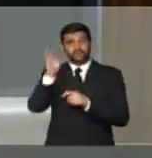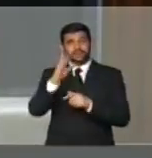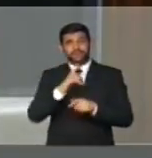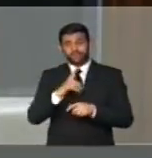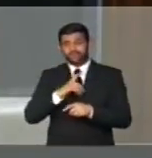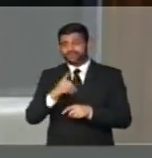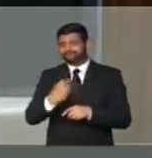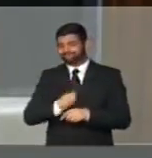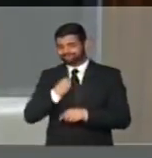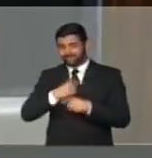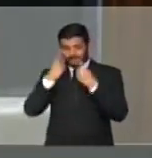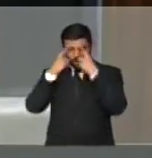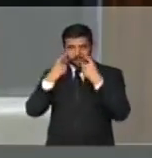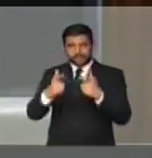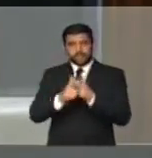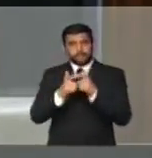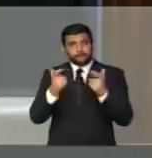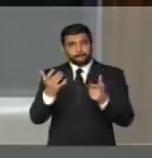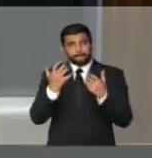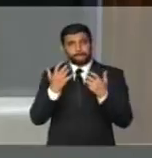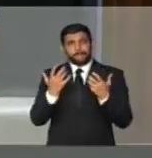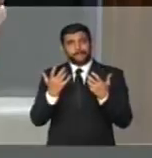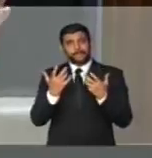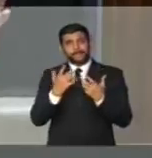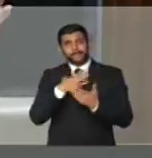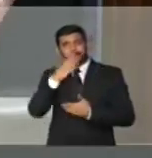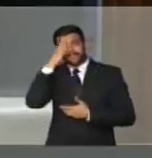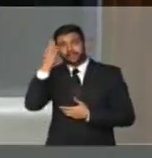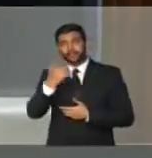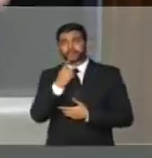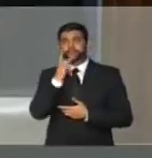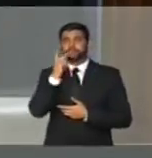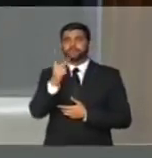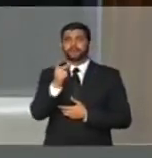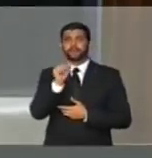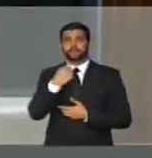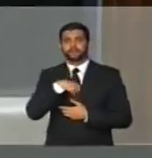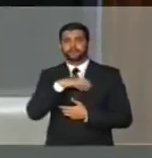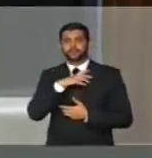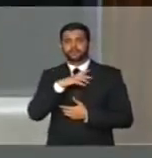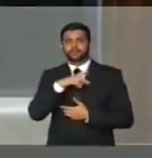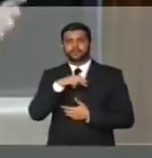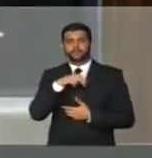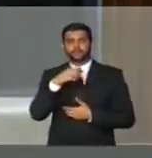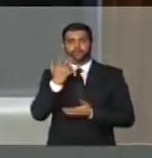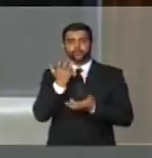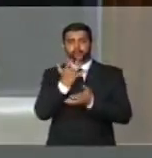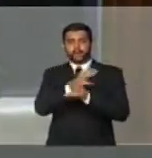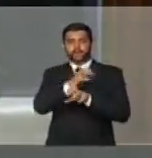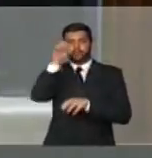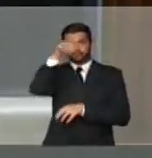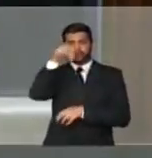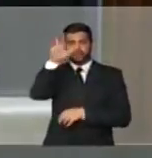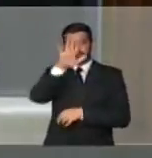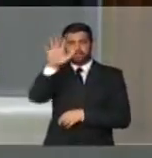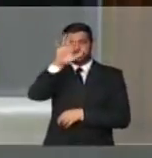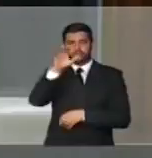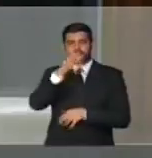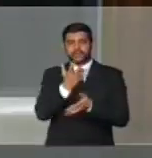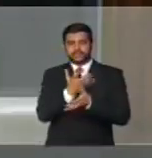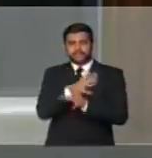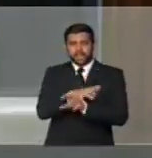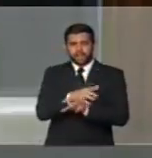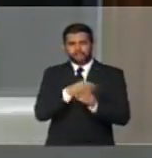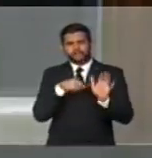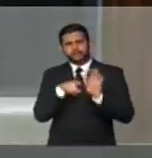isso aconteça, e principalmente quando se trata do agreste, do sertão, essa seca, a gente